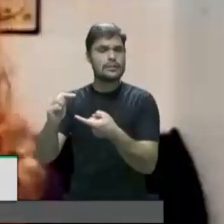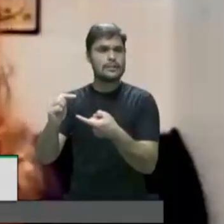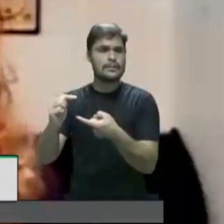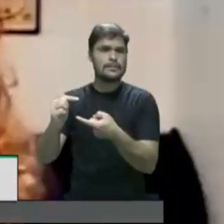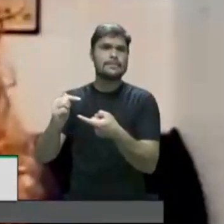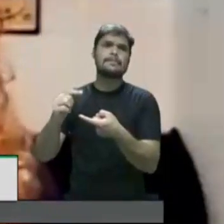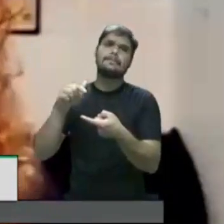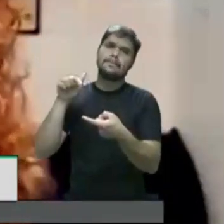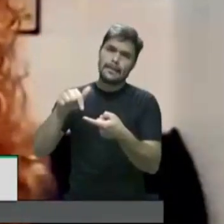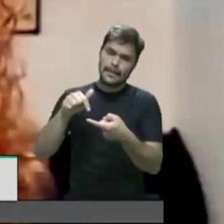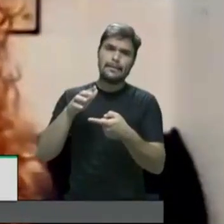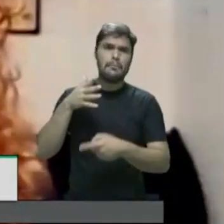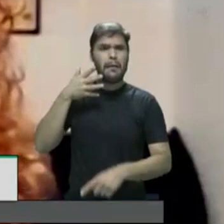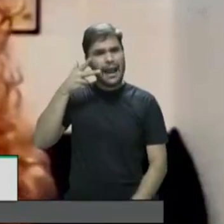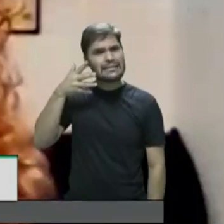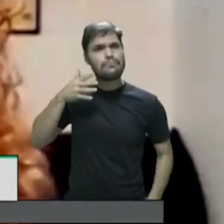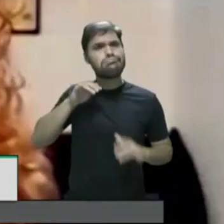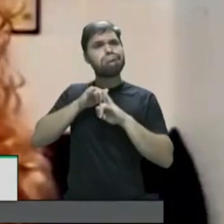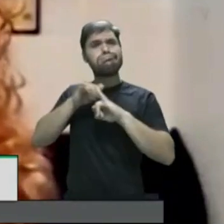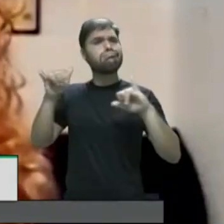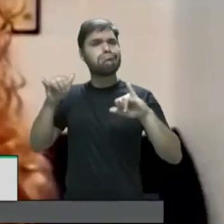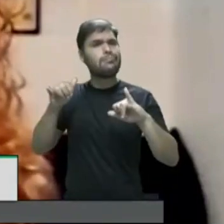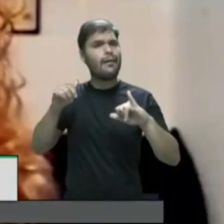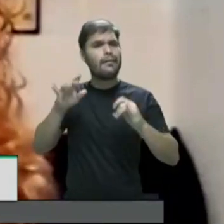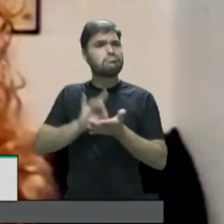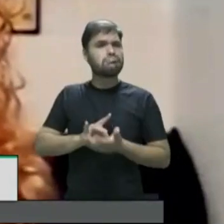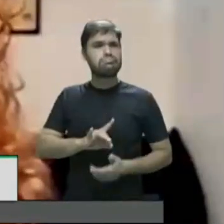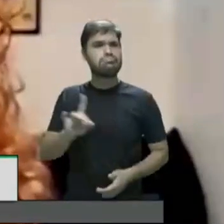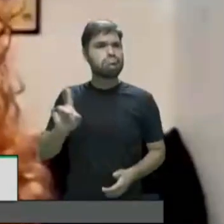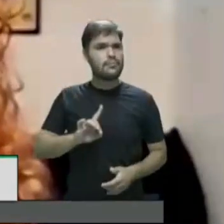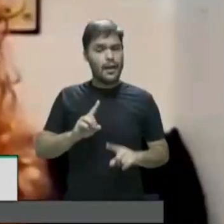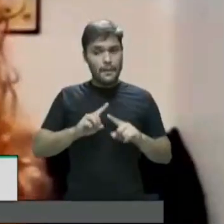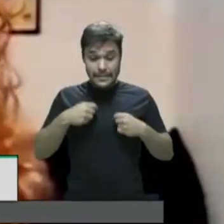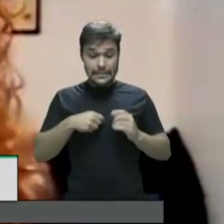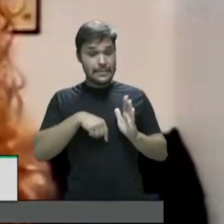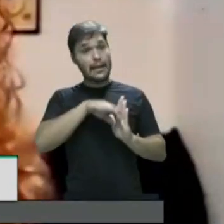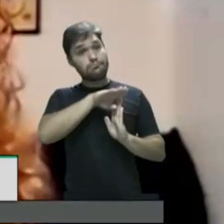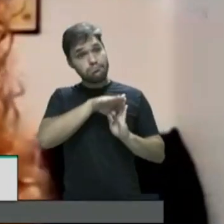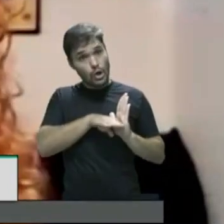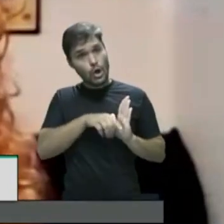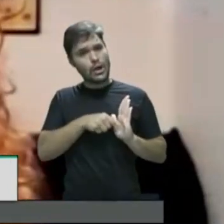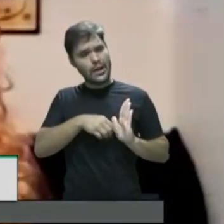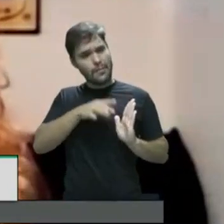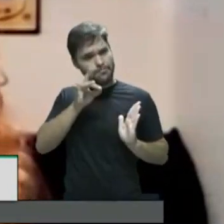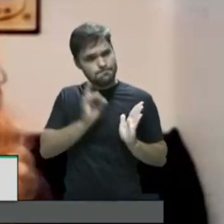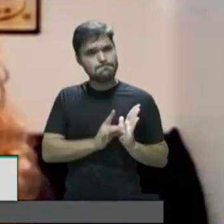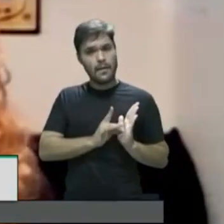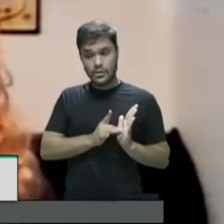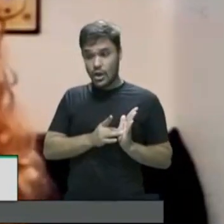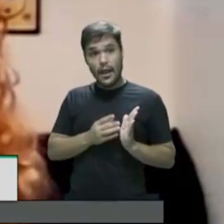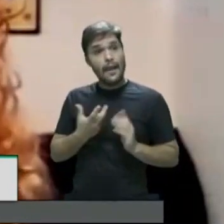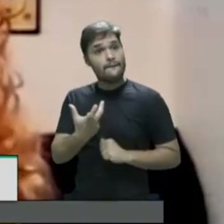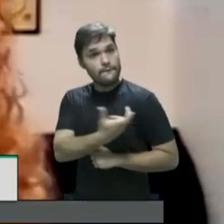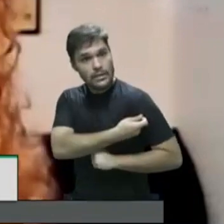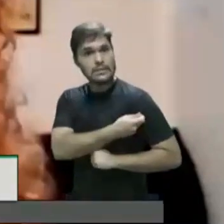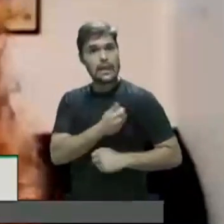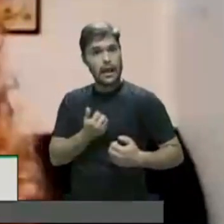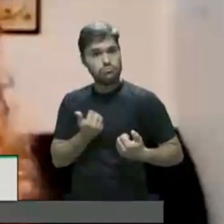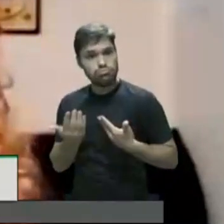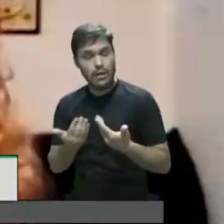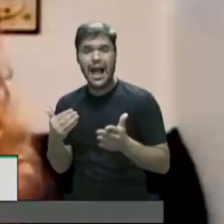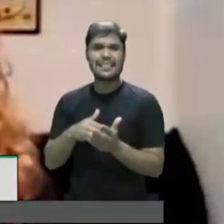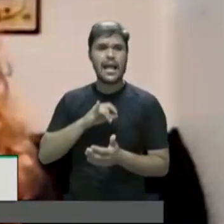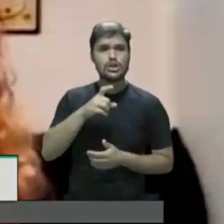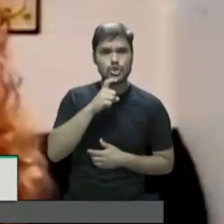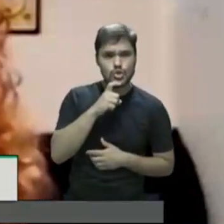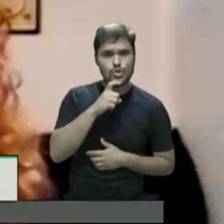novamente retórico, e não tenhamos um cronograma objetivo de vacinar os jovens até junho, julho,